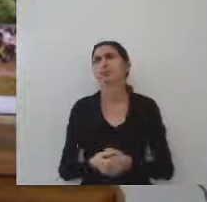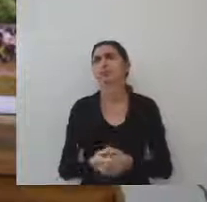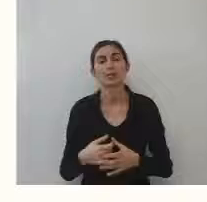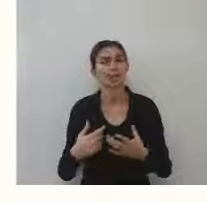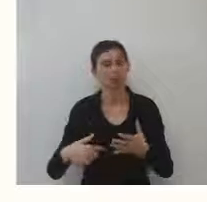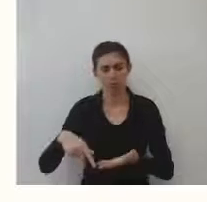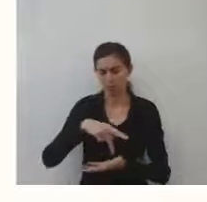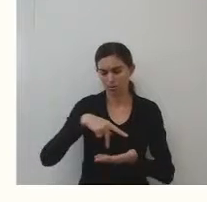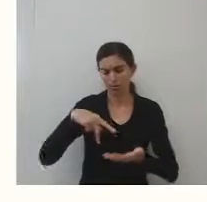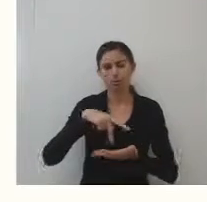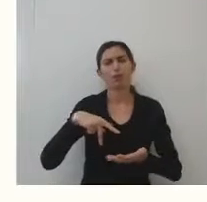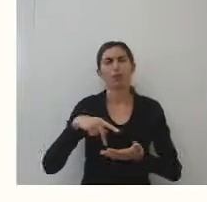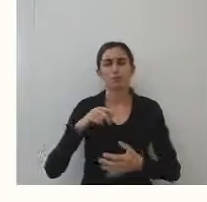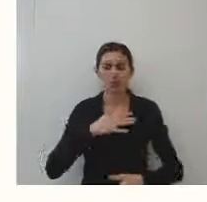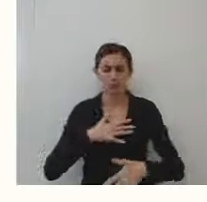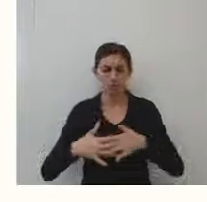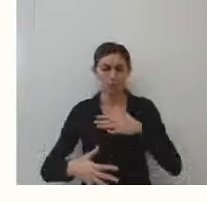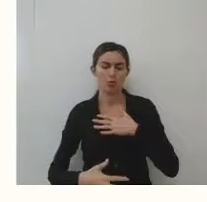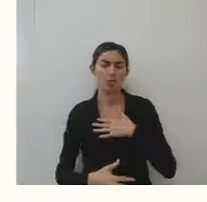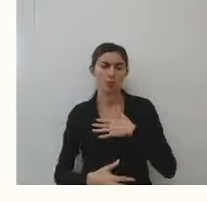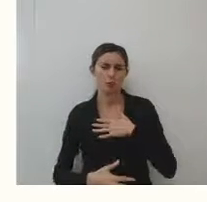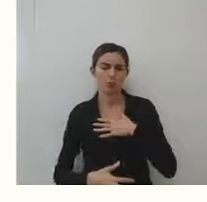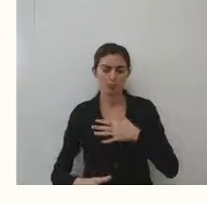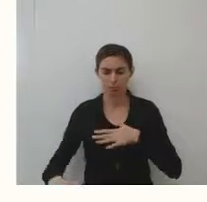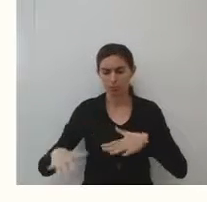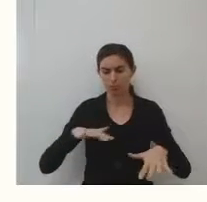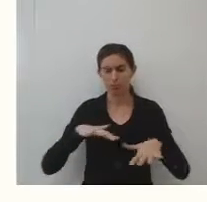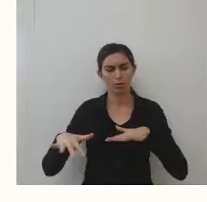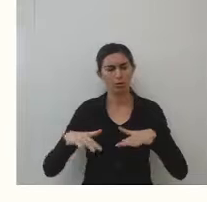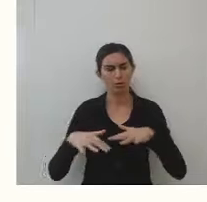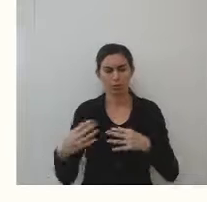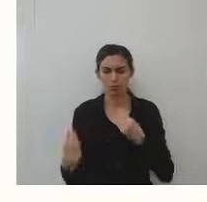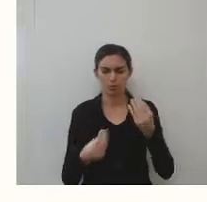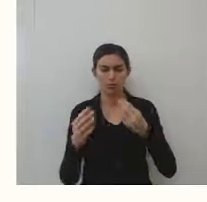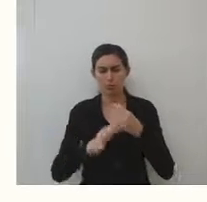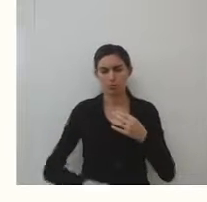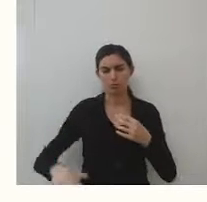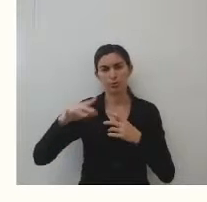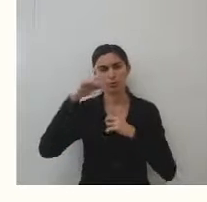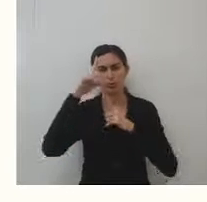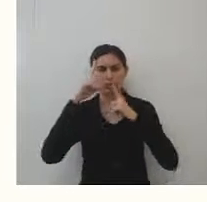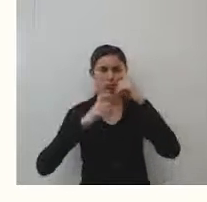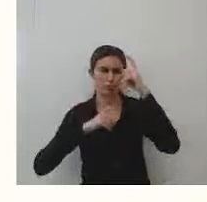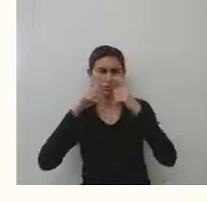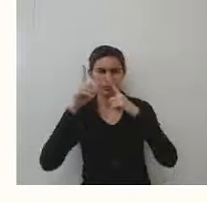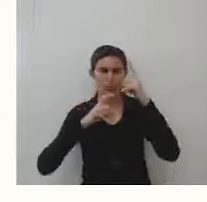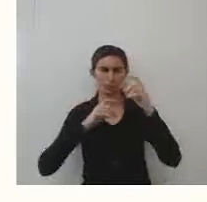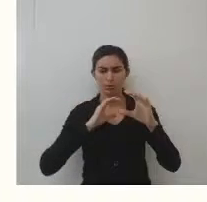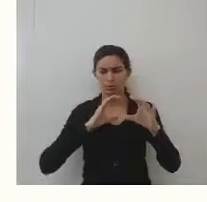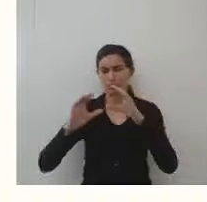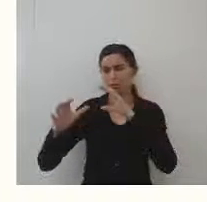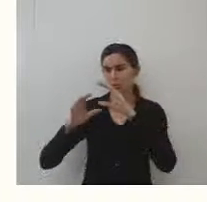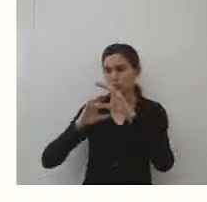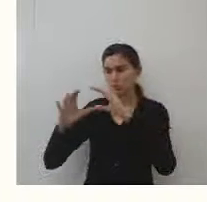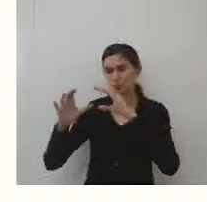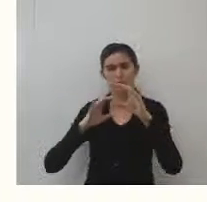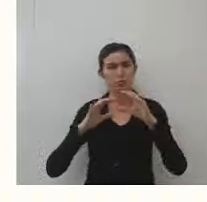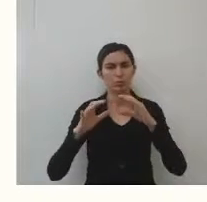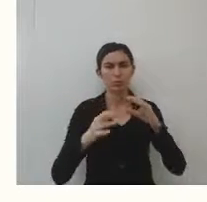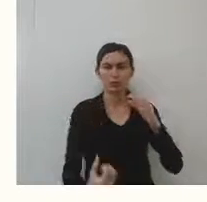A dança se vale do corpo em movimento como meio de expressão, de comunicação